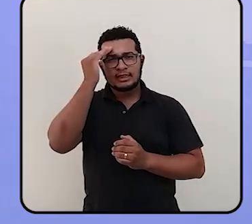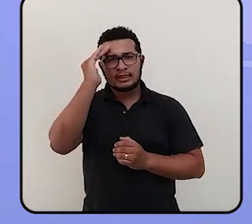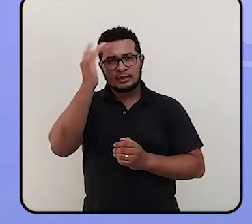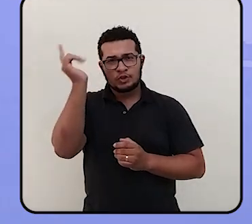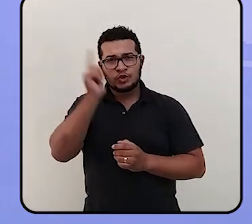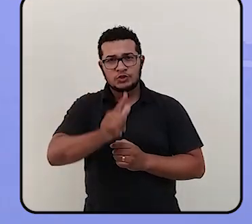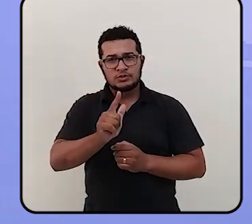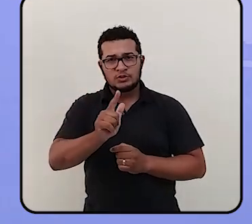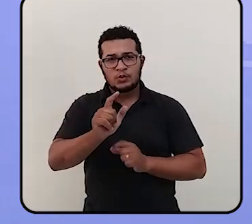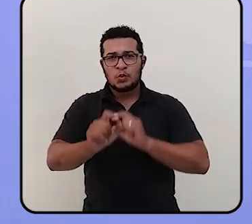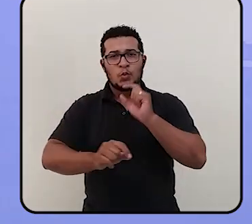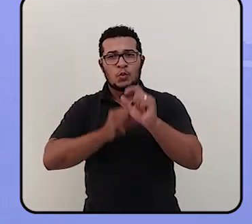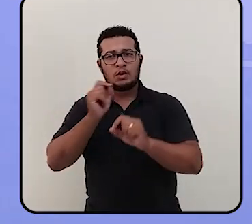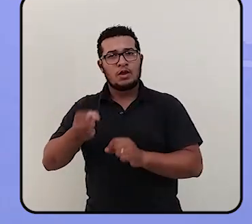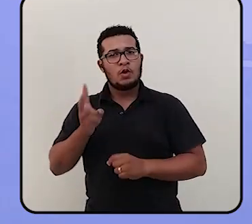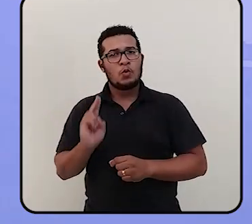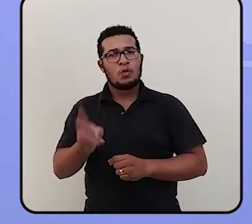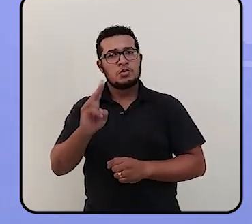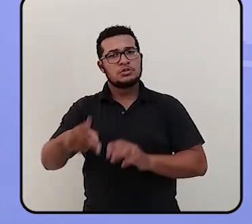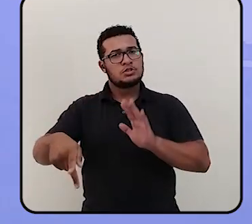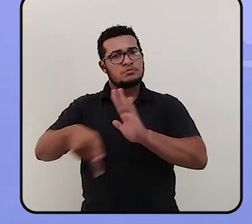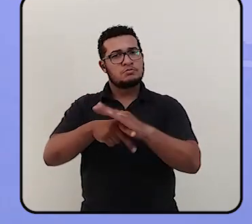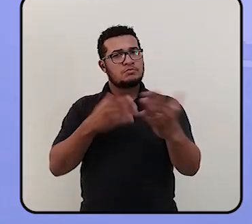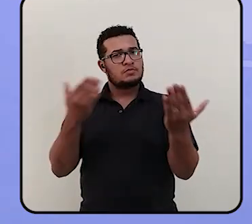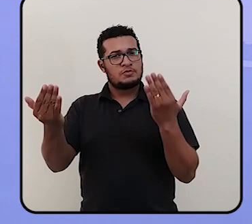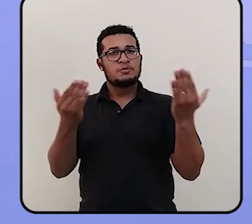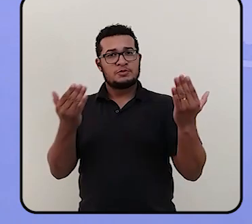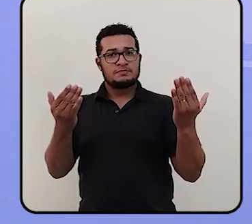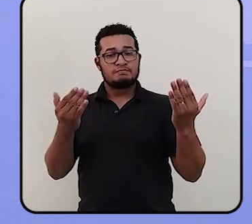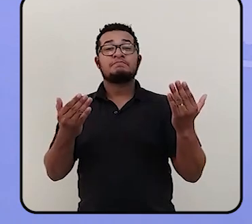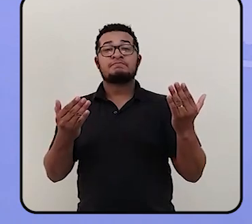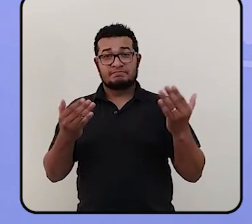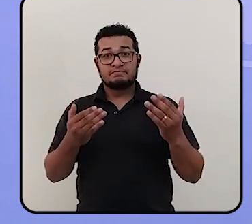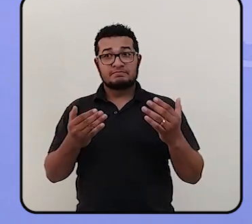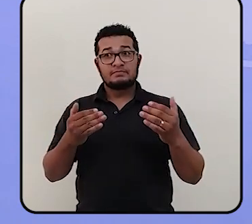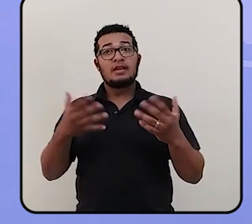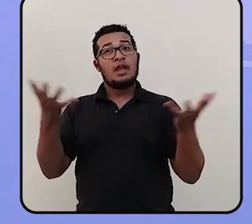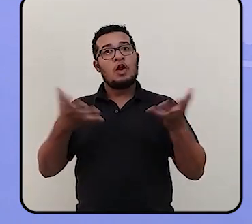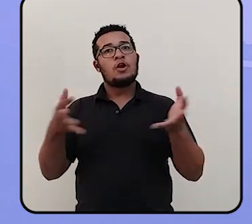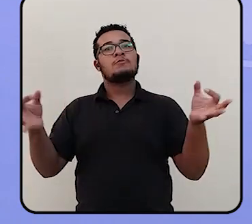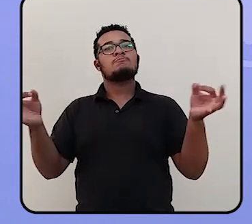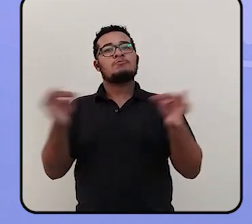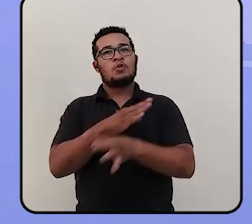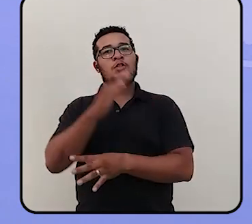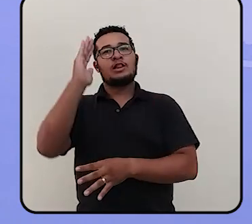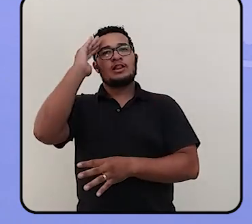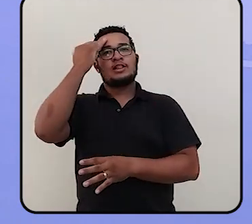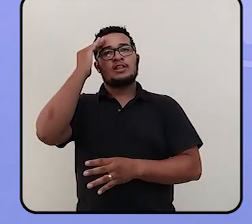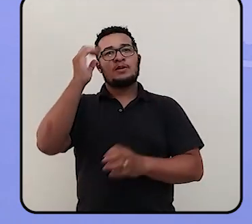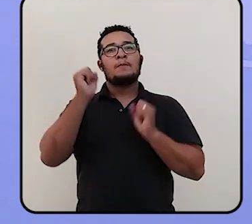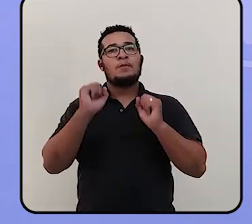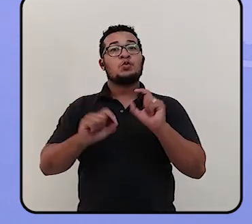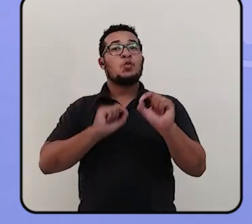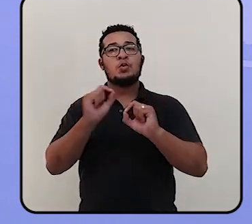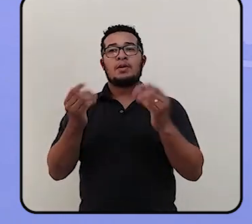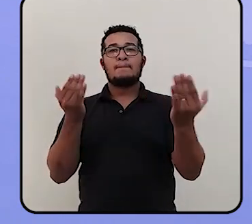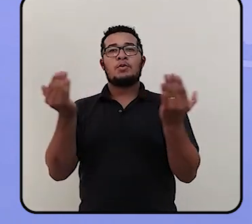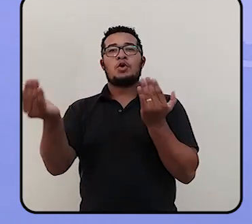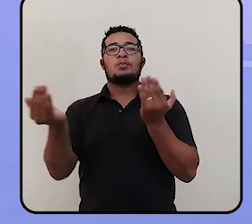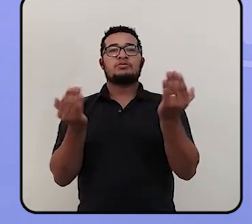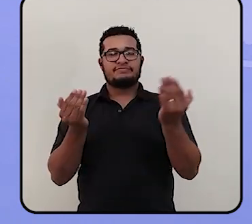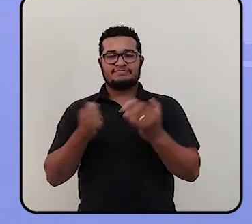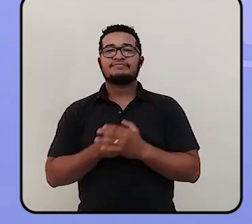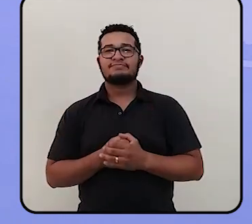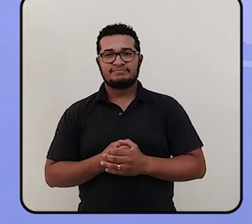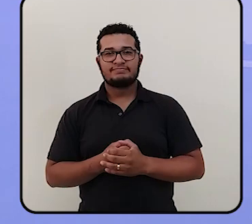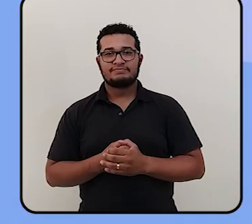você entendeu o que é constante de proporcionalidade? Então, está preparado agora para entender o que é